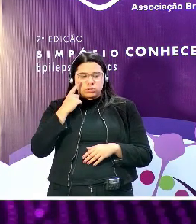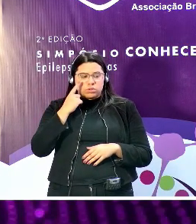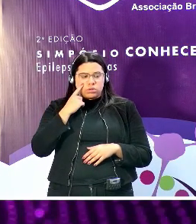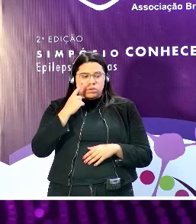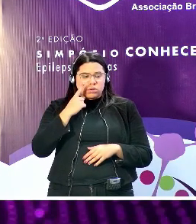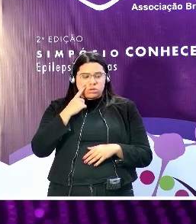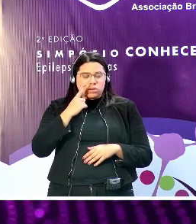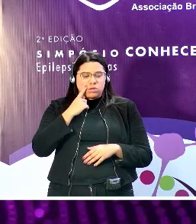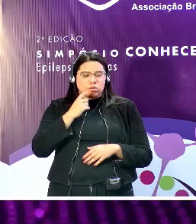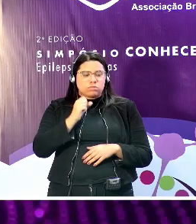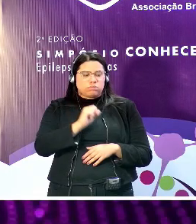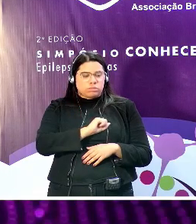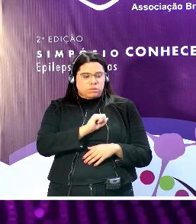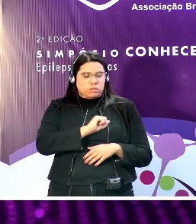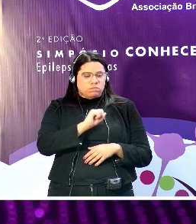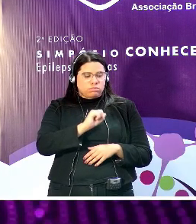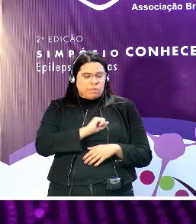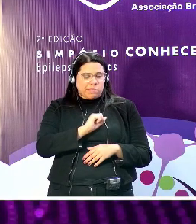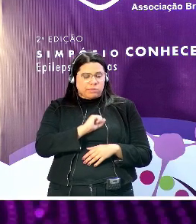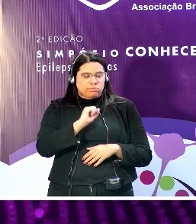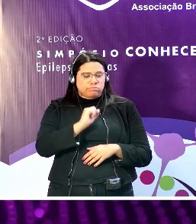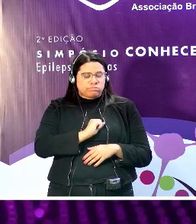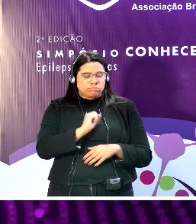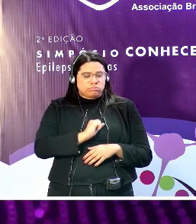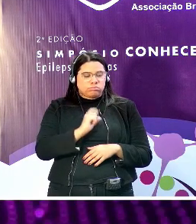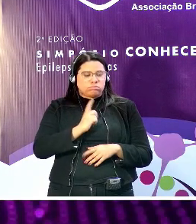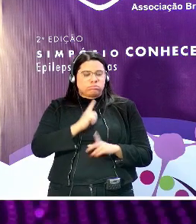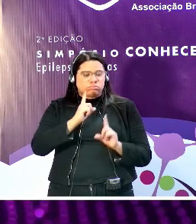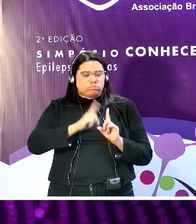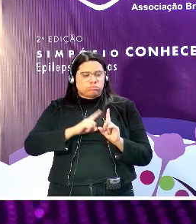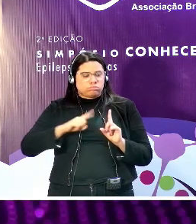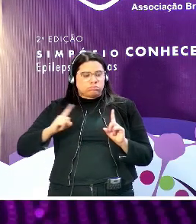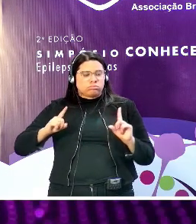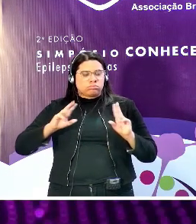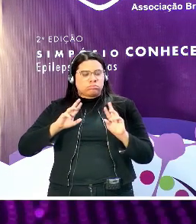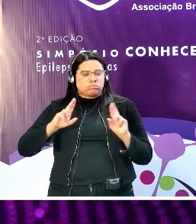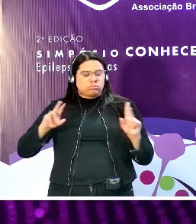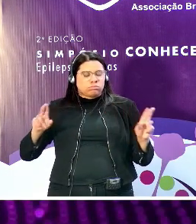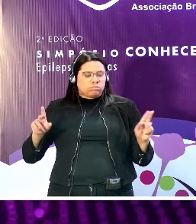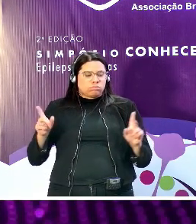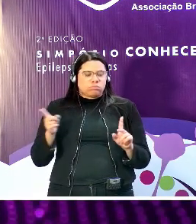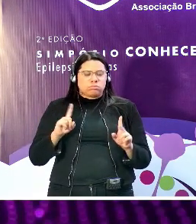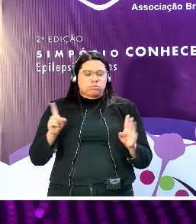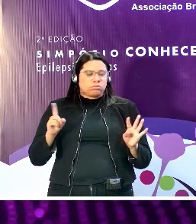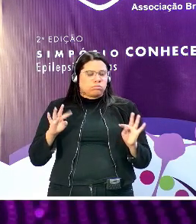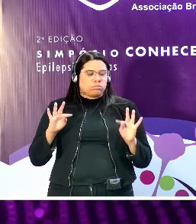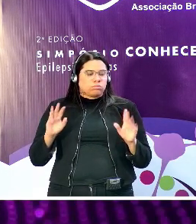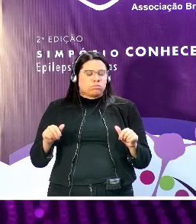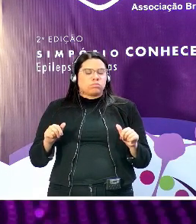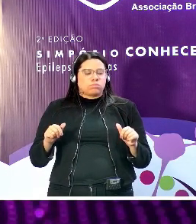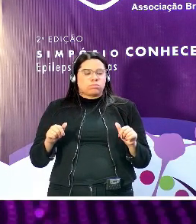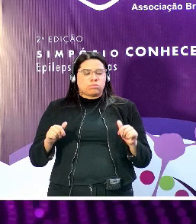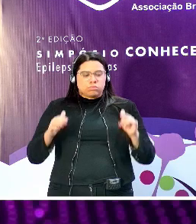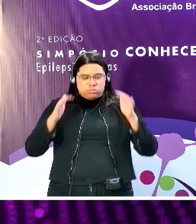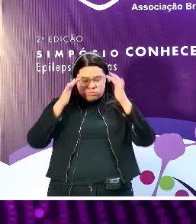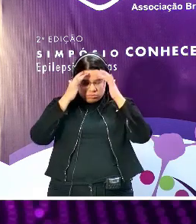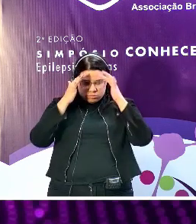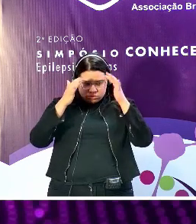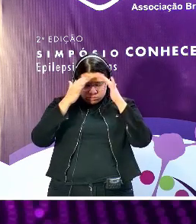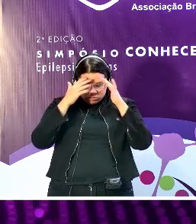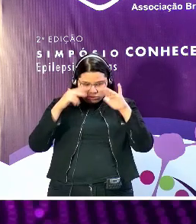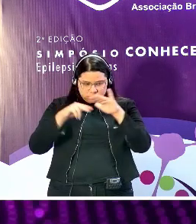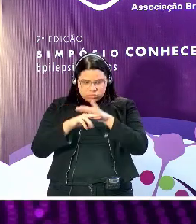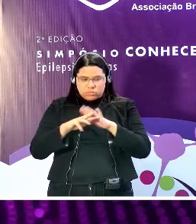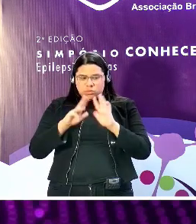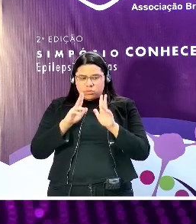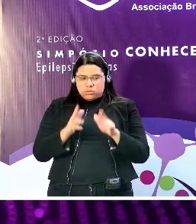vê descargas assíncronas, e nem todo eletroencefalograma é igual,